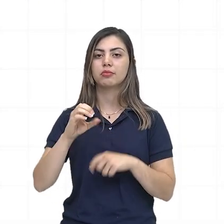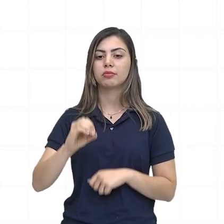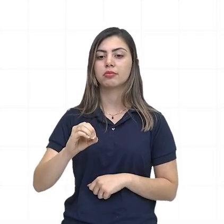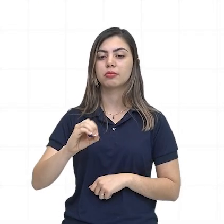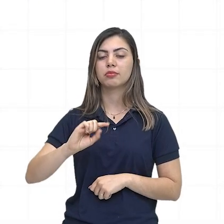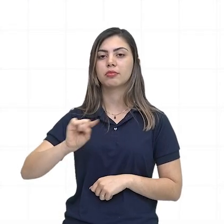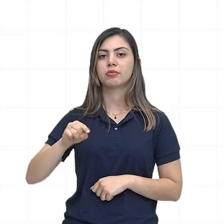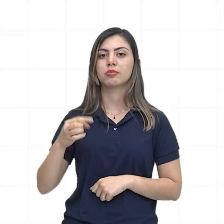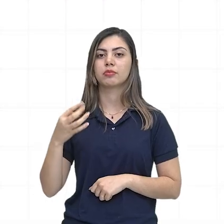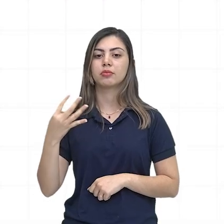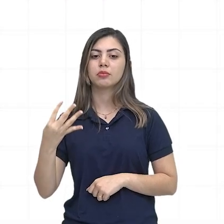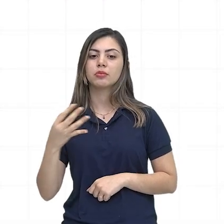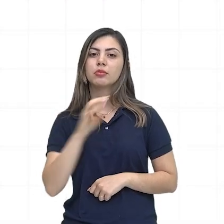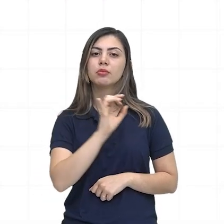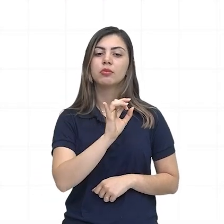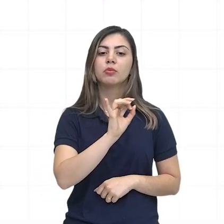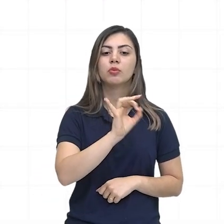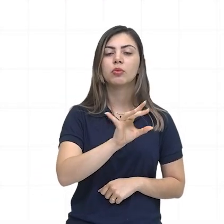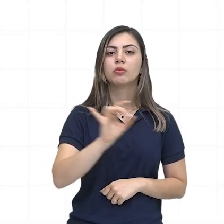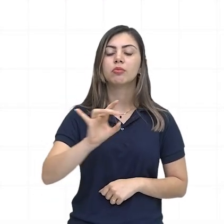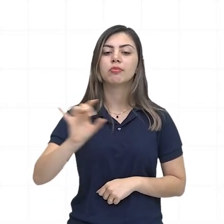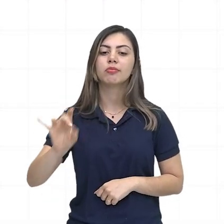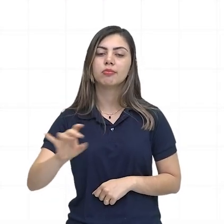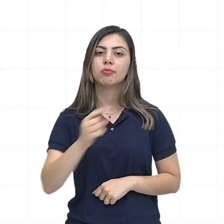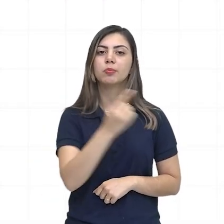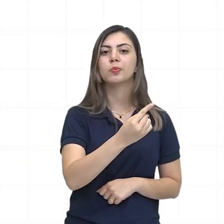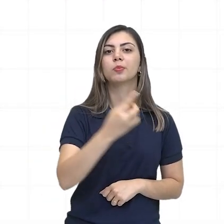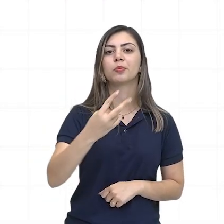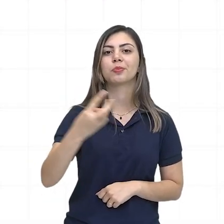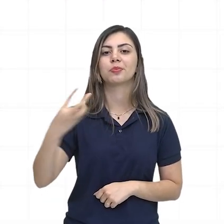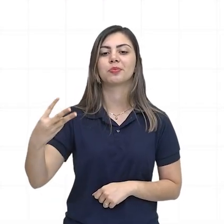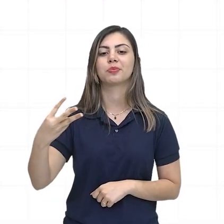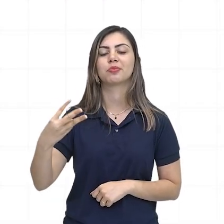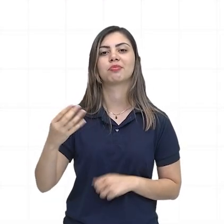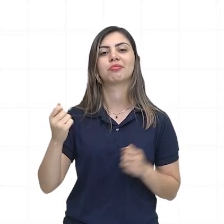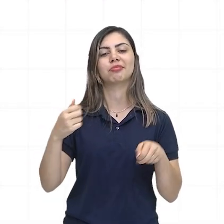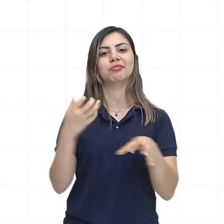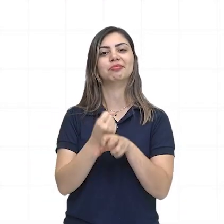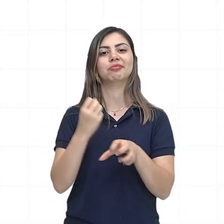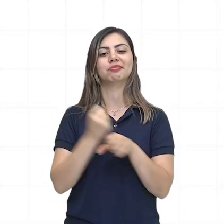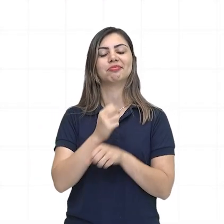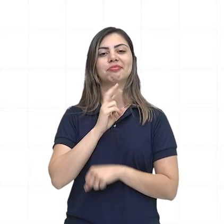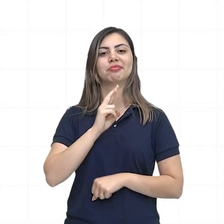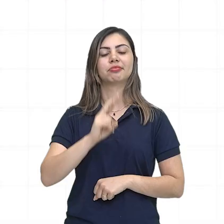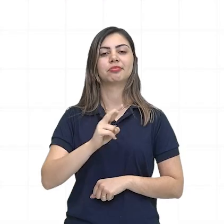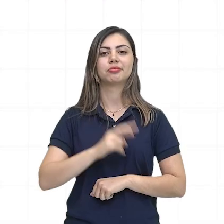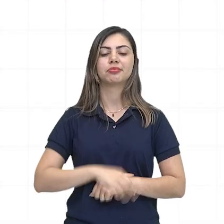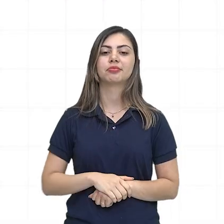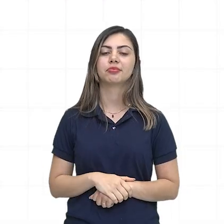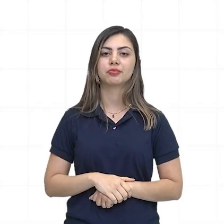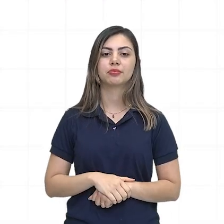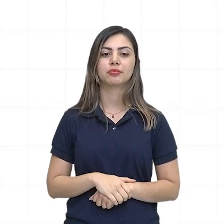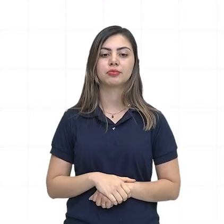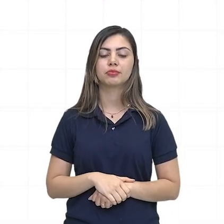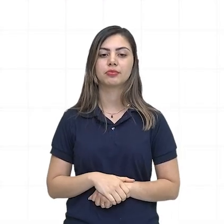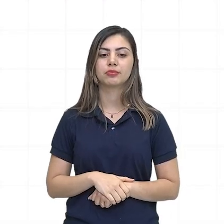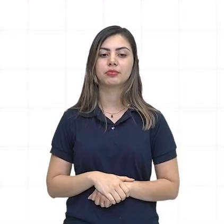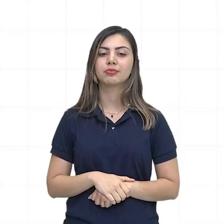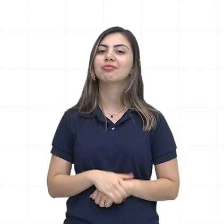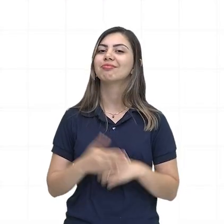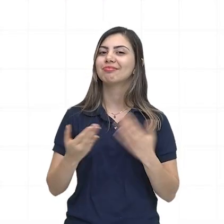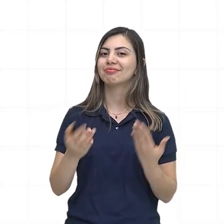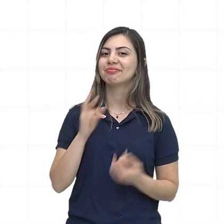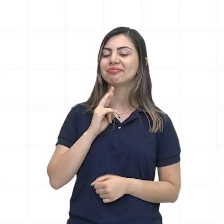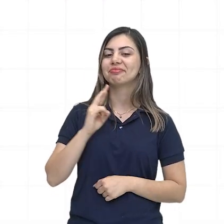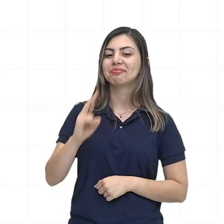0,4 vezes 0,4. E aí você vai chegar na solução. Então, vejamos qual é essa solução. Está